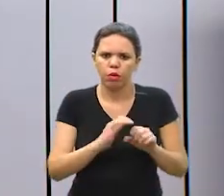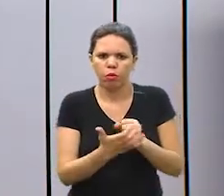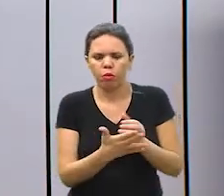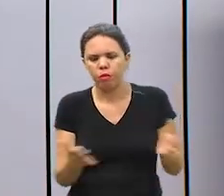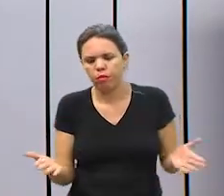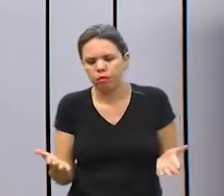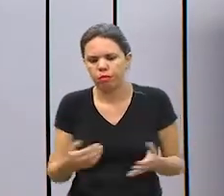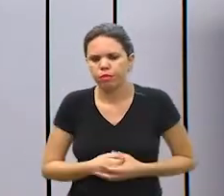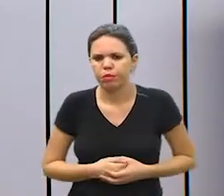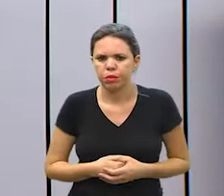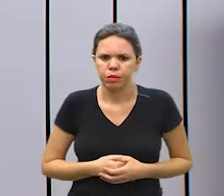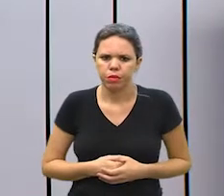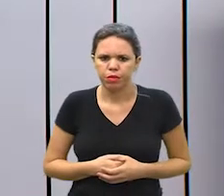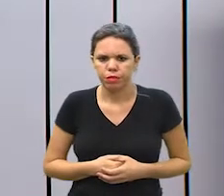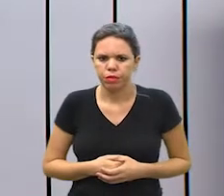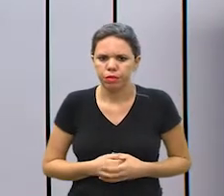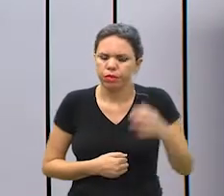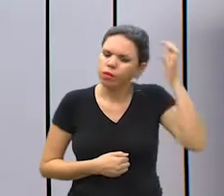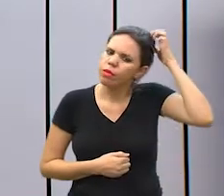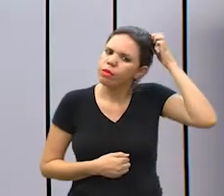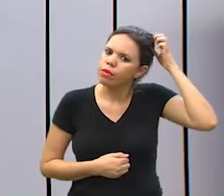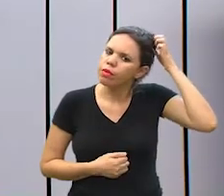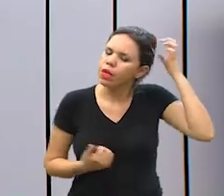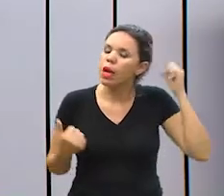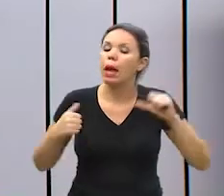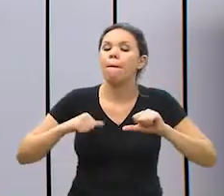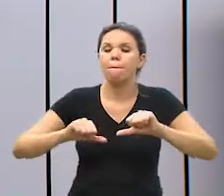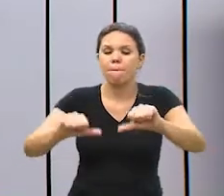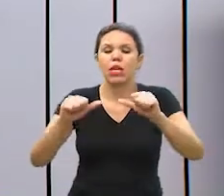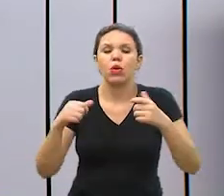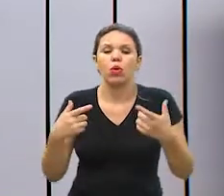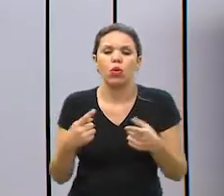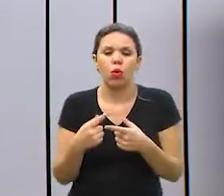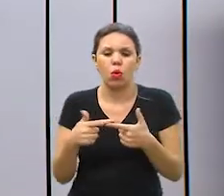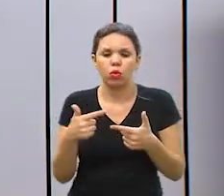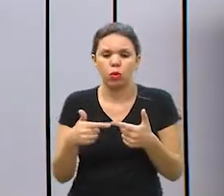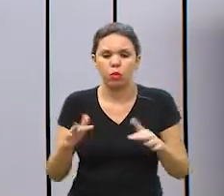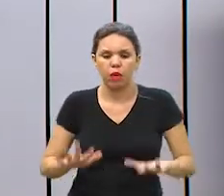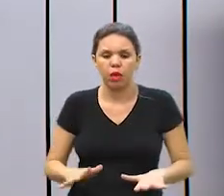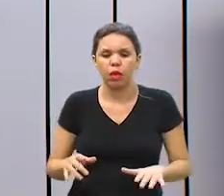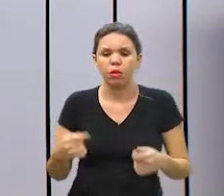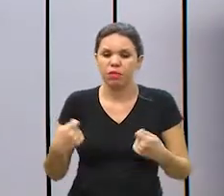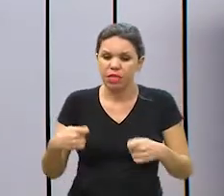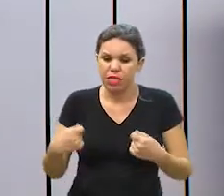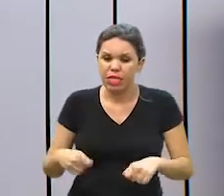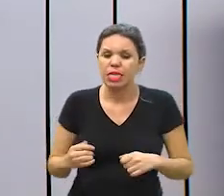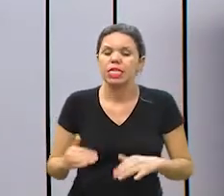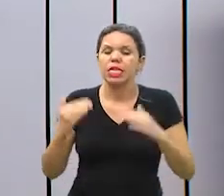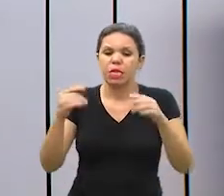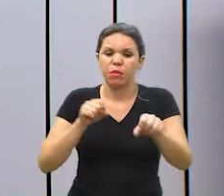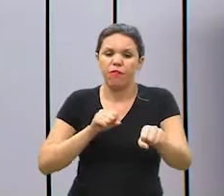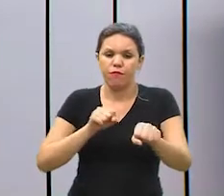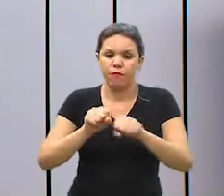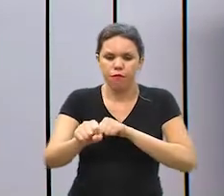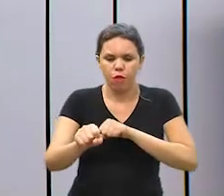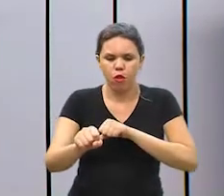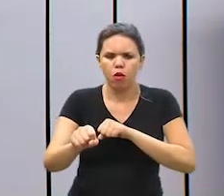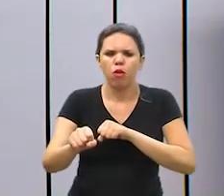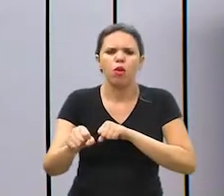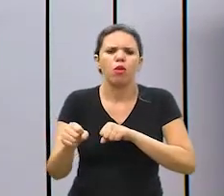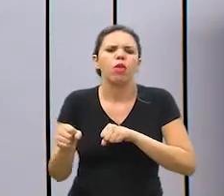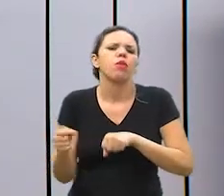pandemia, ela levou, né, a necessidade de que a formação acadêmica ela seja um pouco